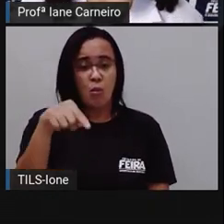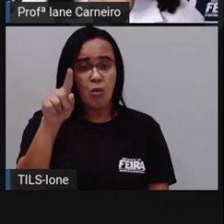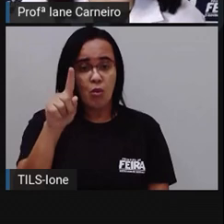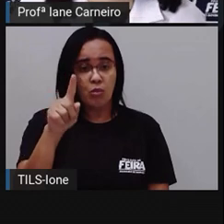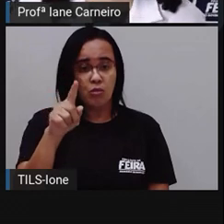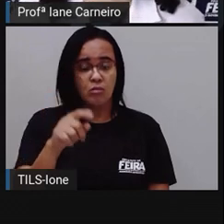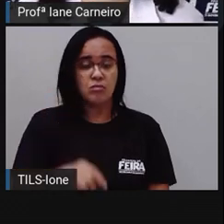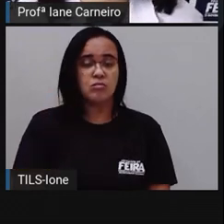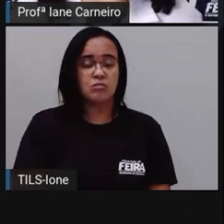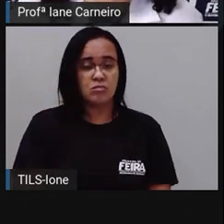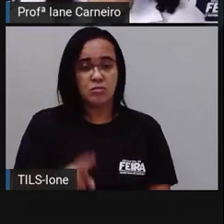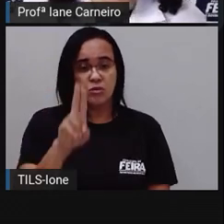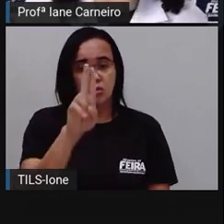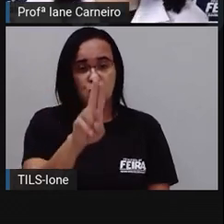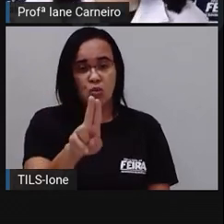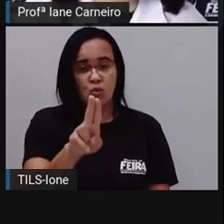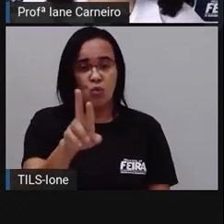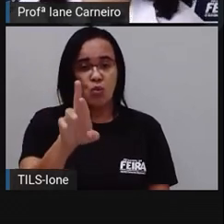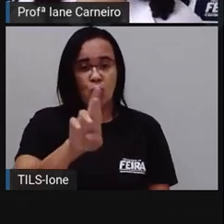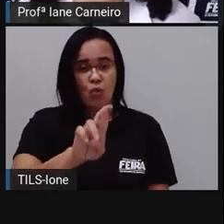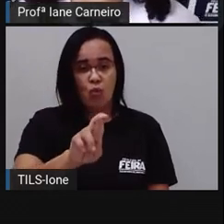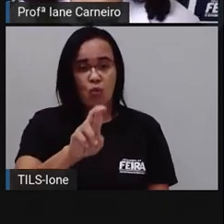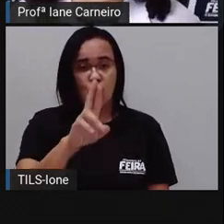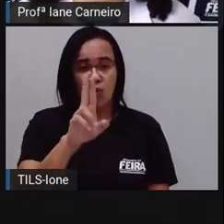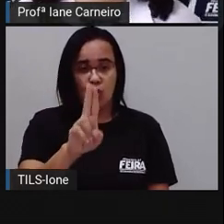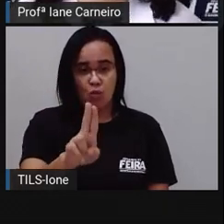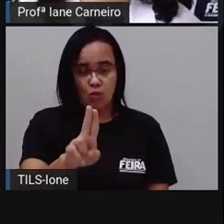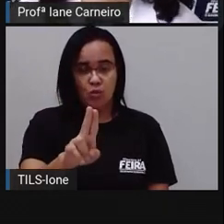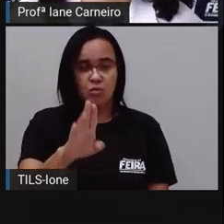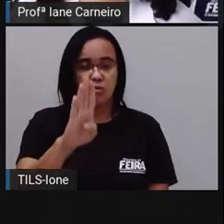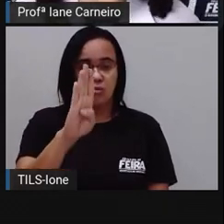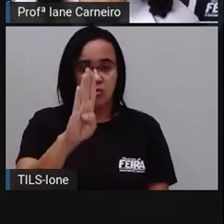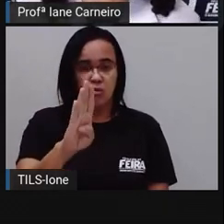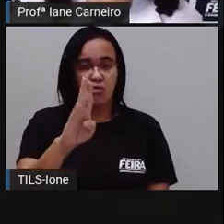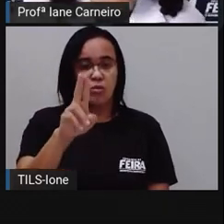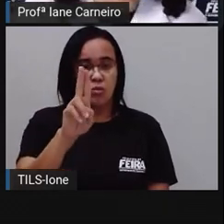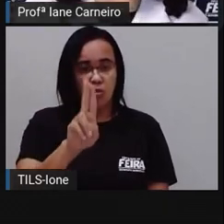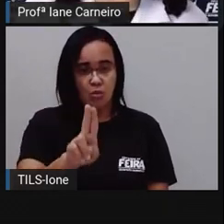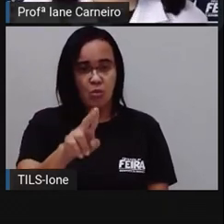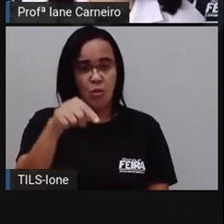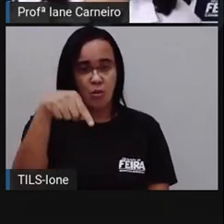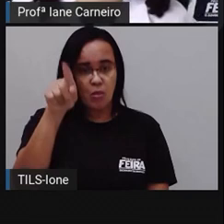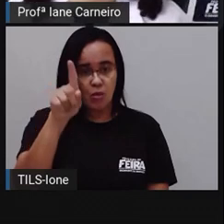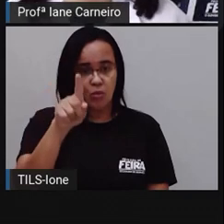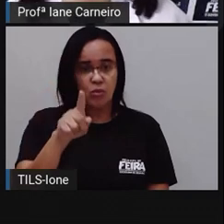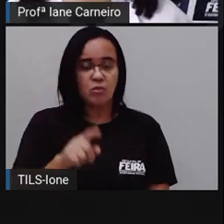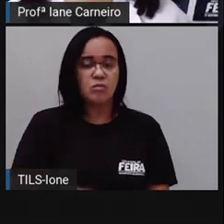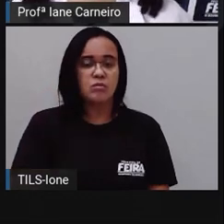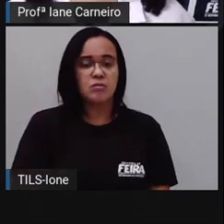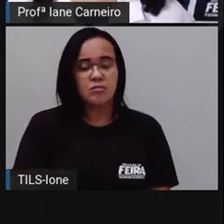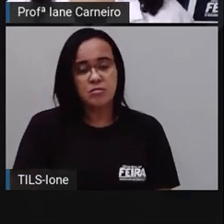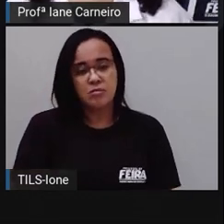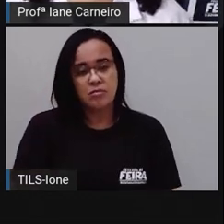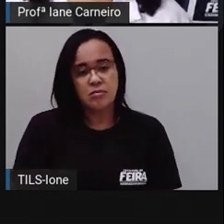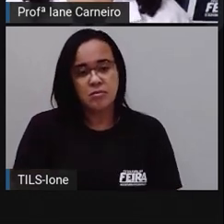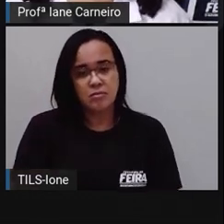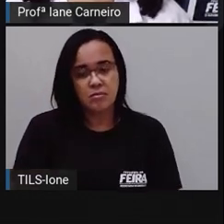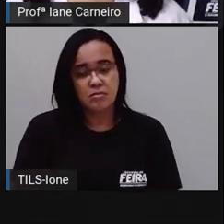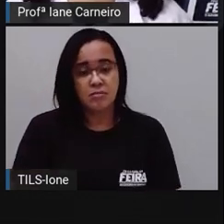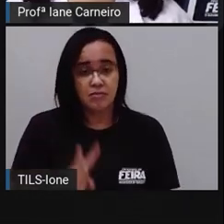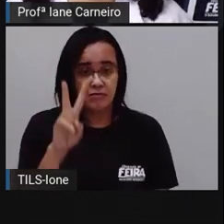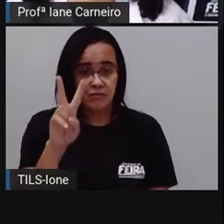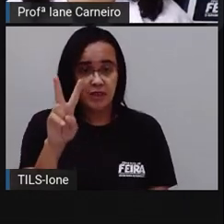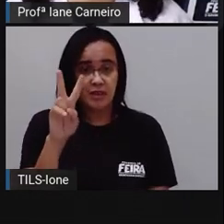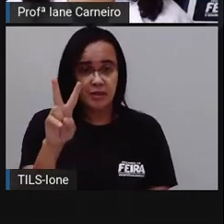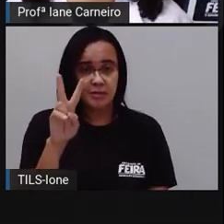U. Ru, ó, o re e o u. Uru, bu. Com a